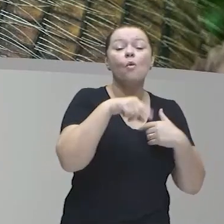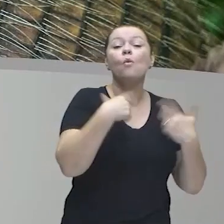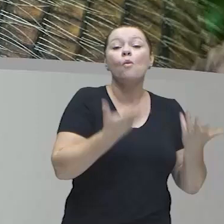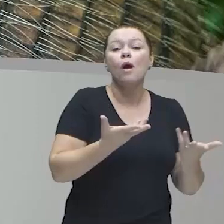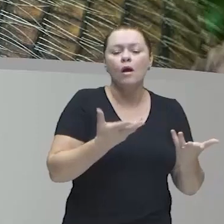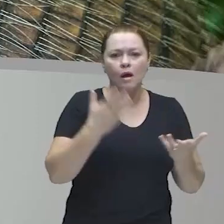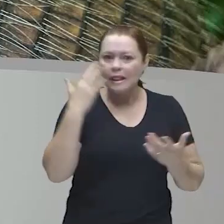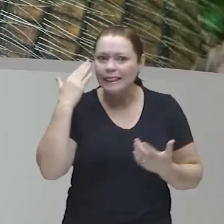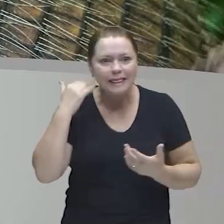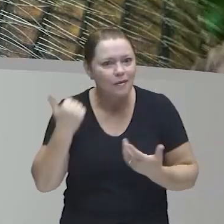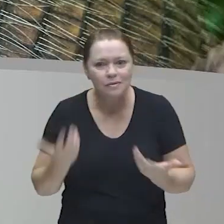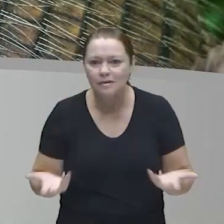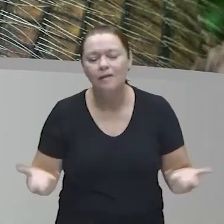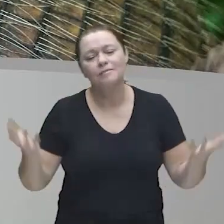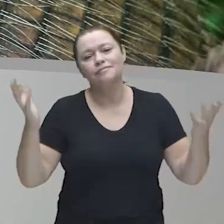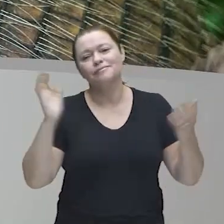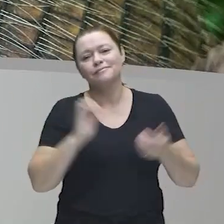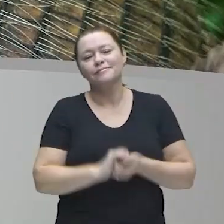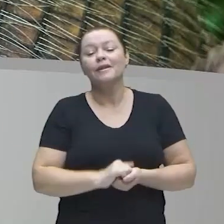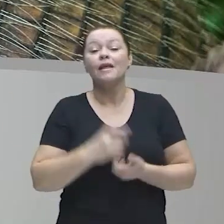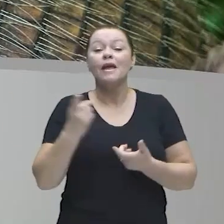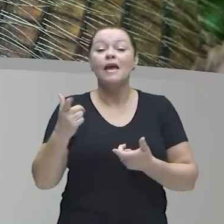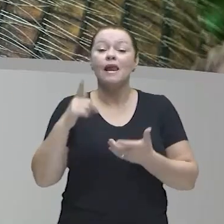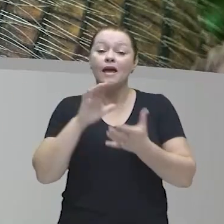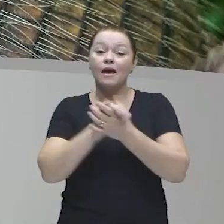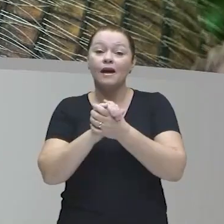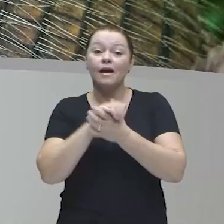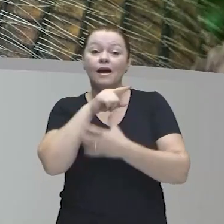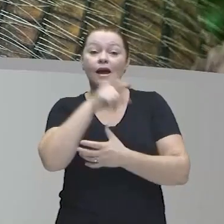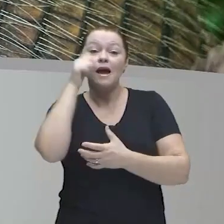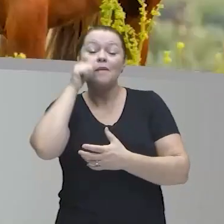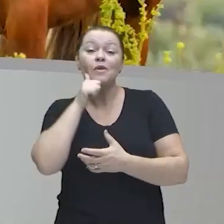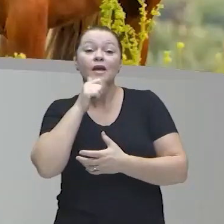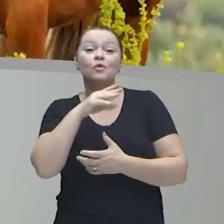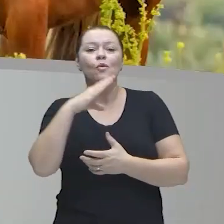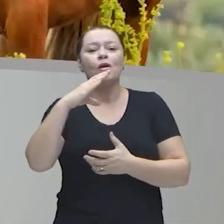Não sabem? A égua é a mulher do